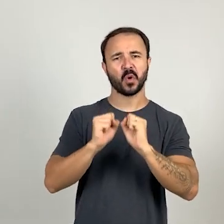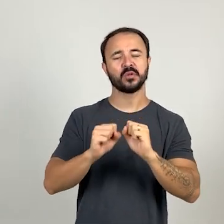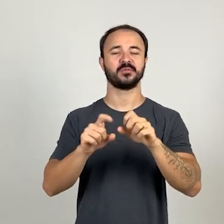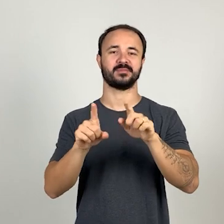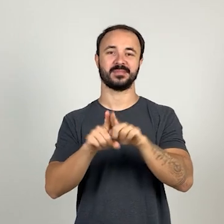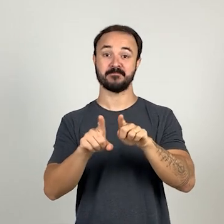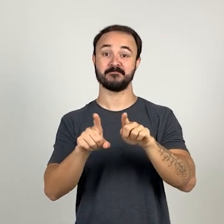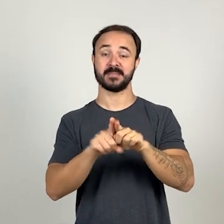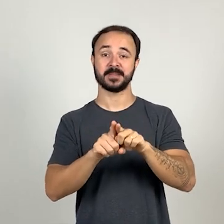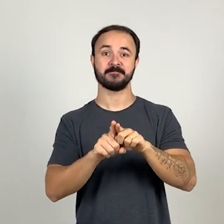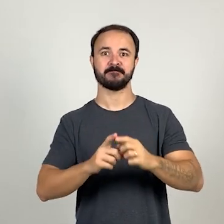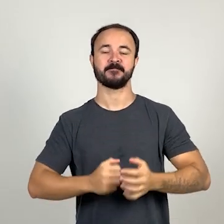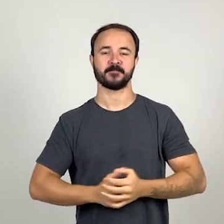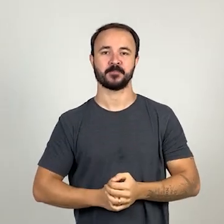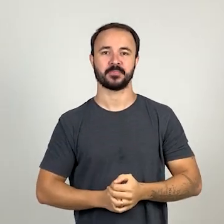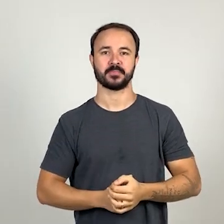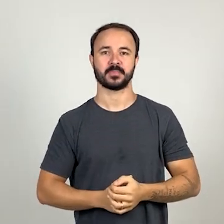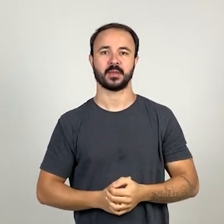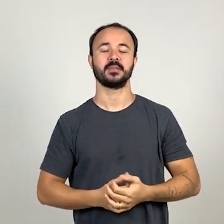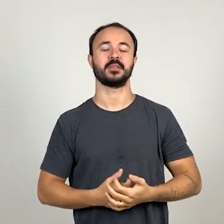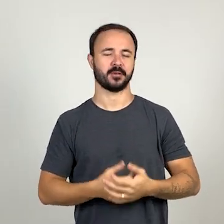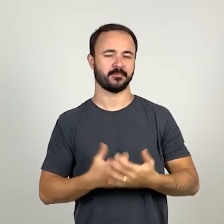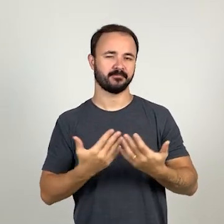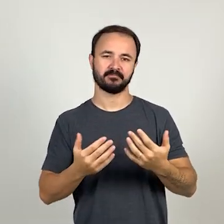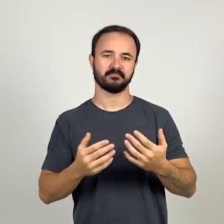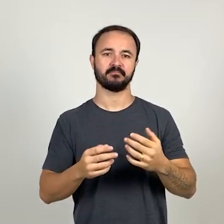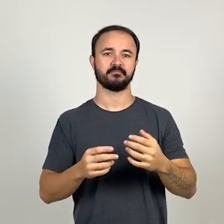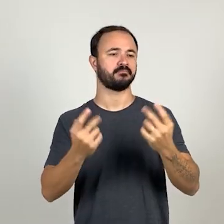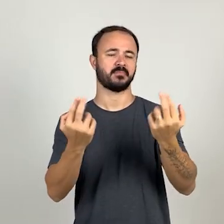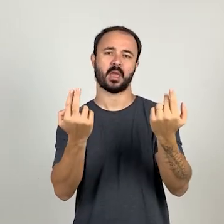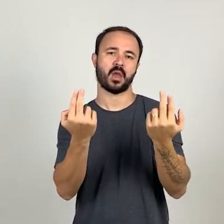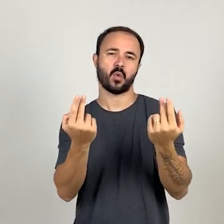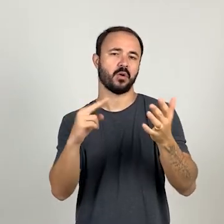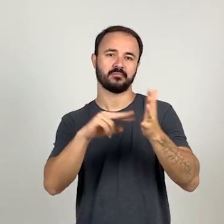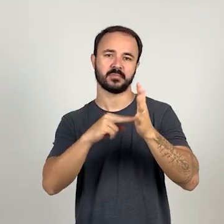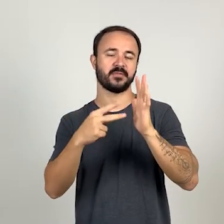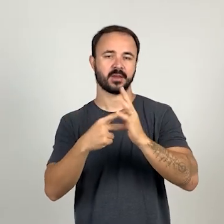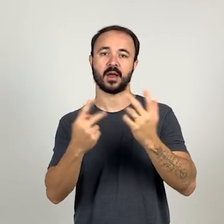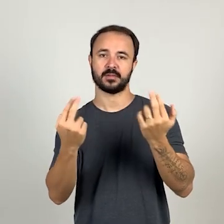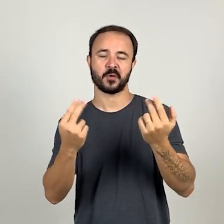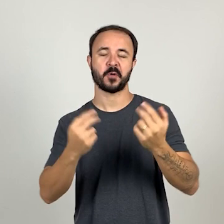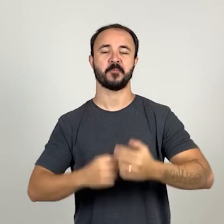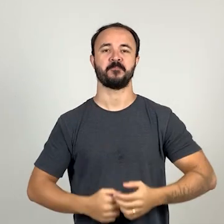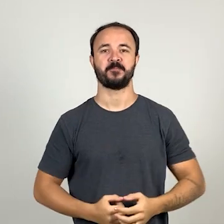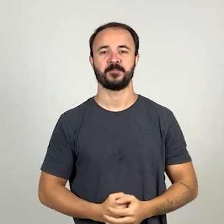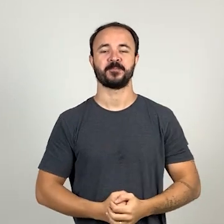o may soa mais elegante, mais polido, mas o can também está certo.